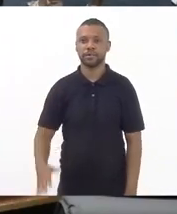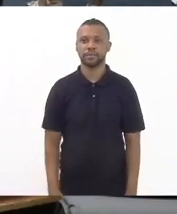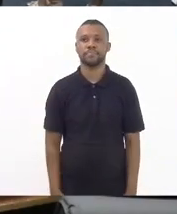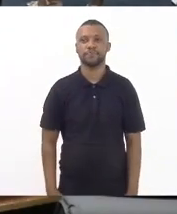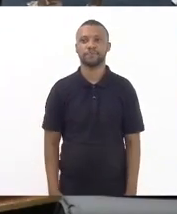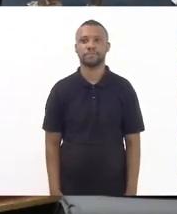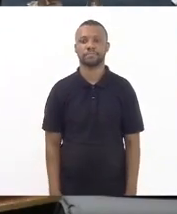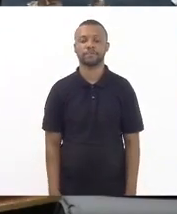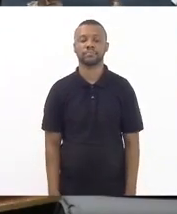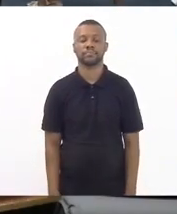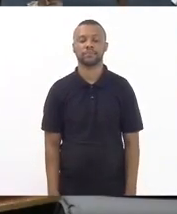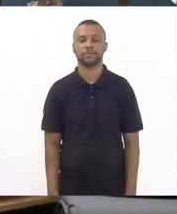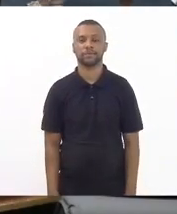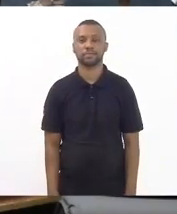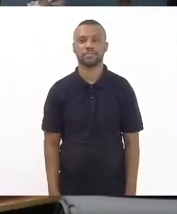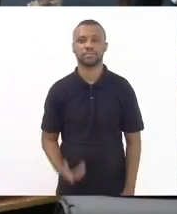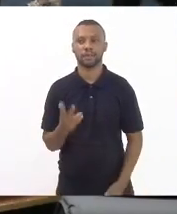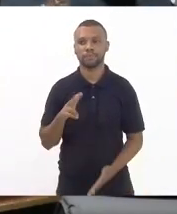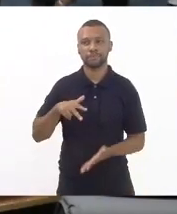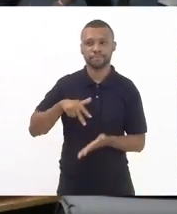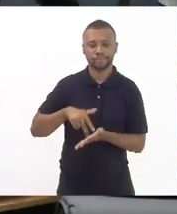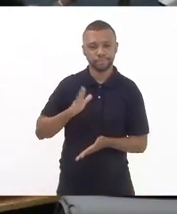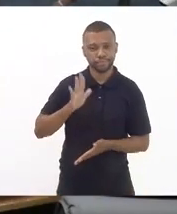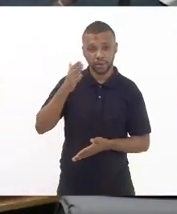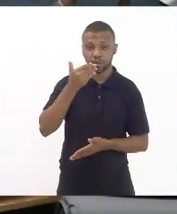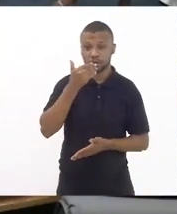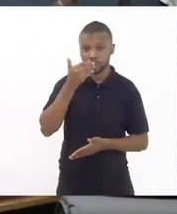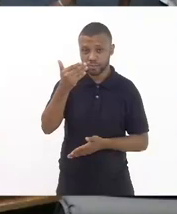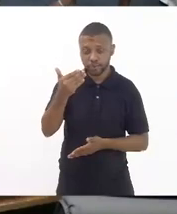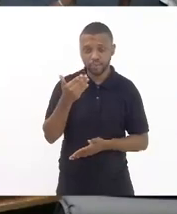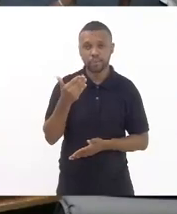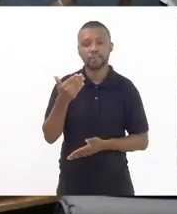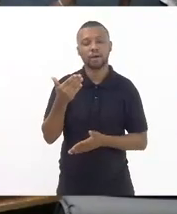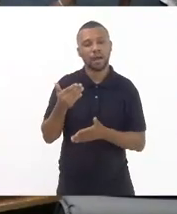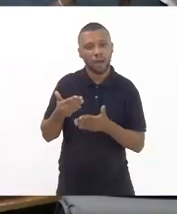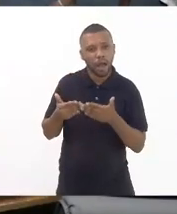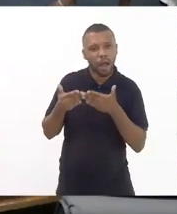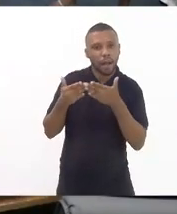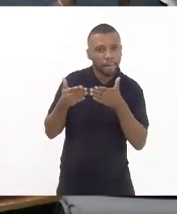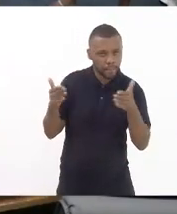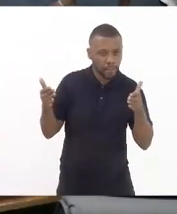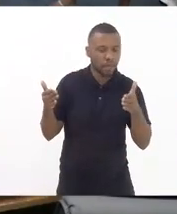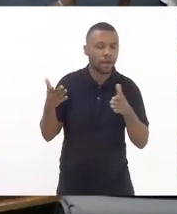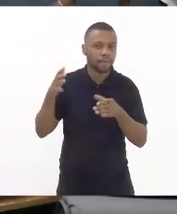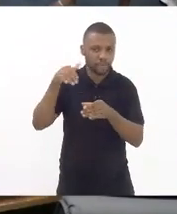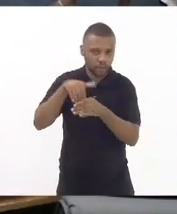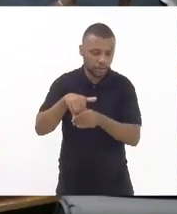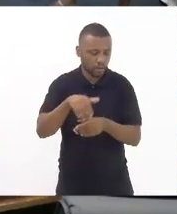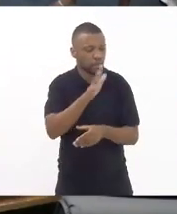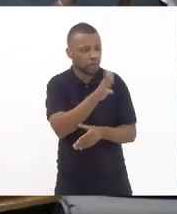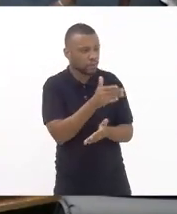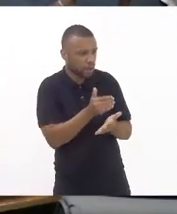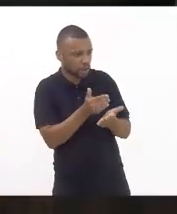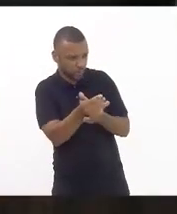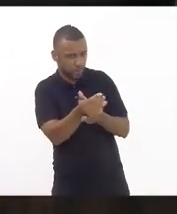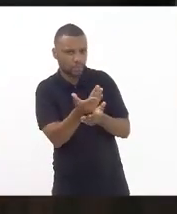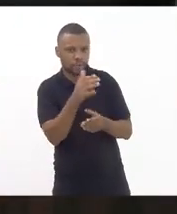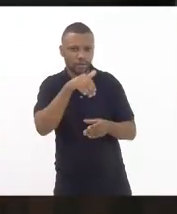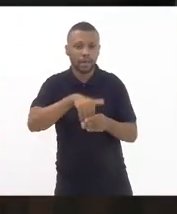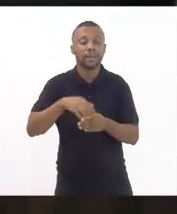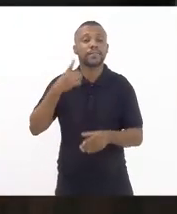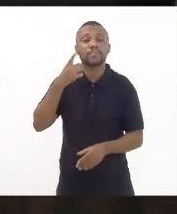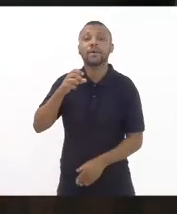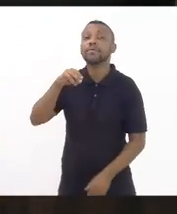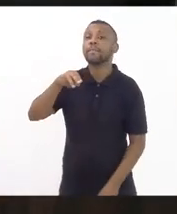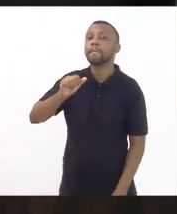Deputado Rosenberg. Presidente, posso solicitar a Vossa Excelência abrir a votação? Que já eu vou abrir, que... vou abrir. Já está bem. Deputado Márcio